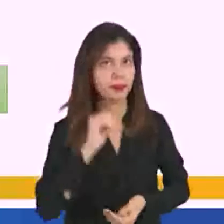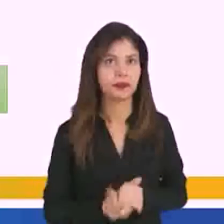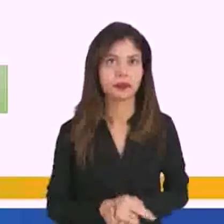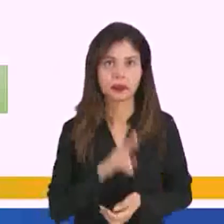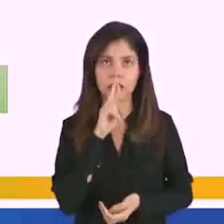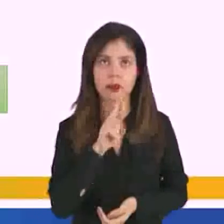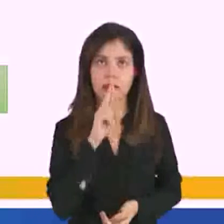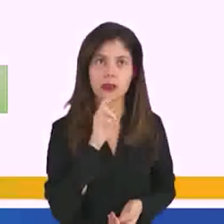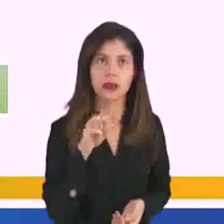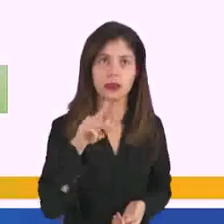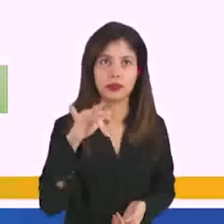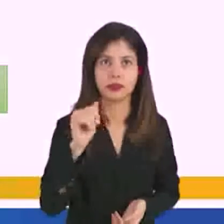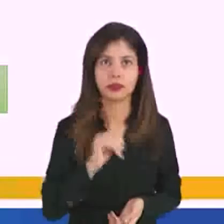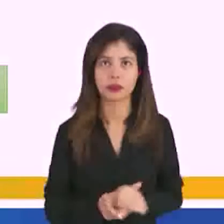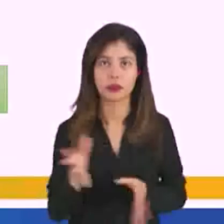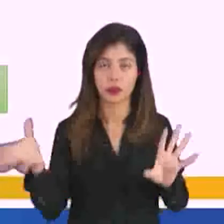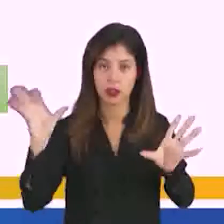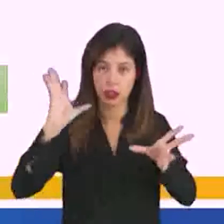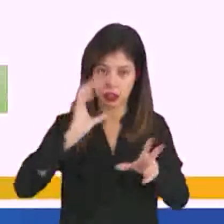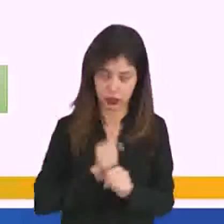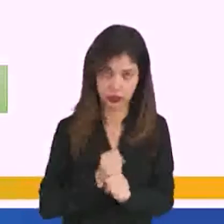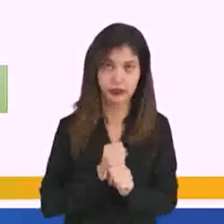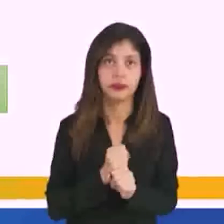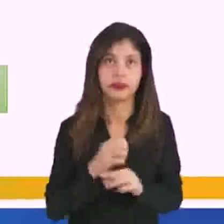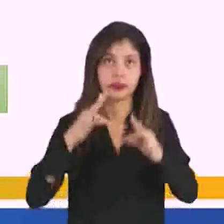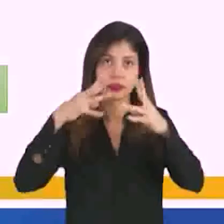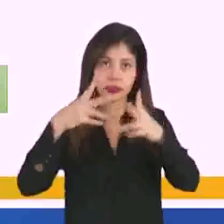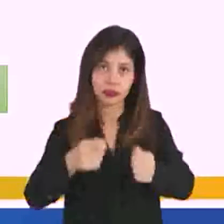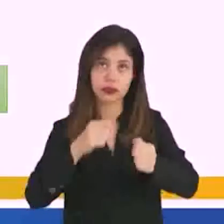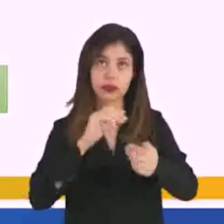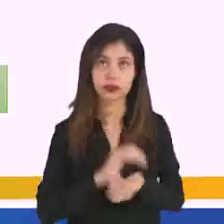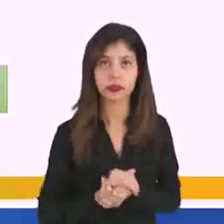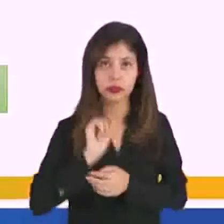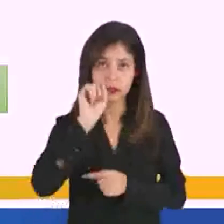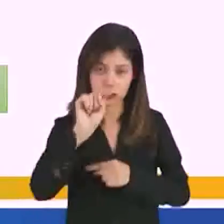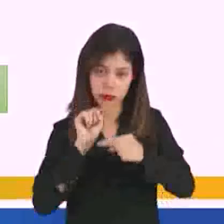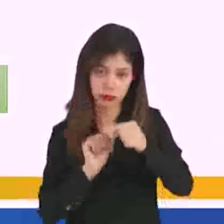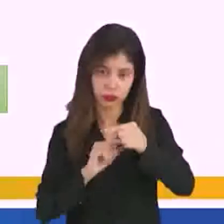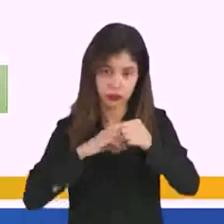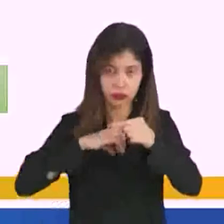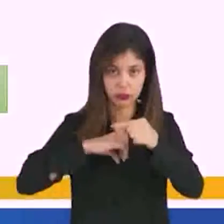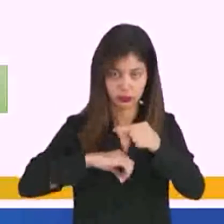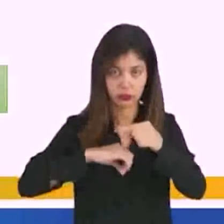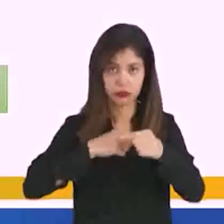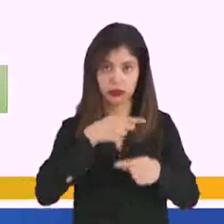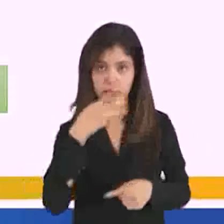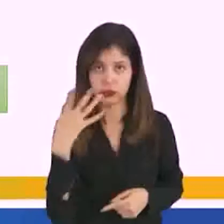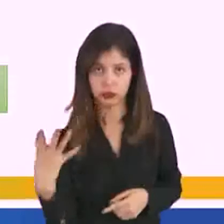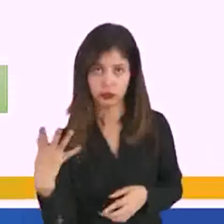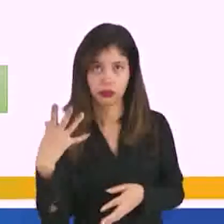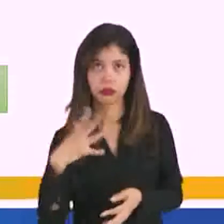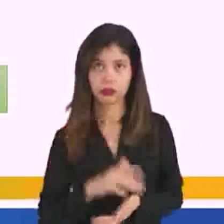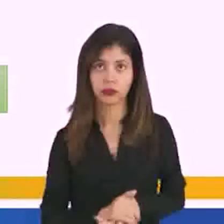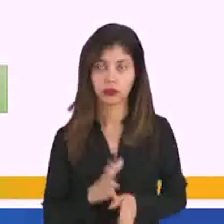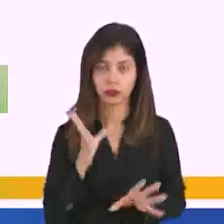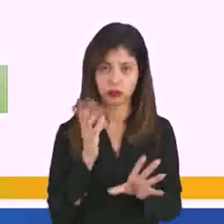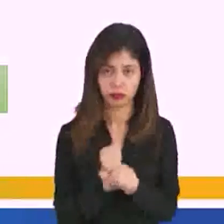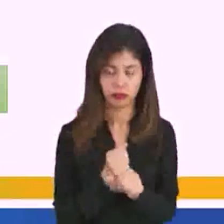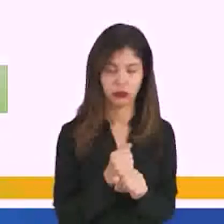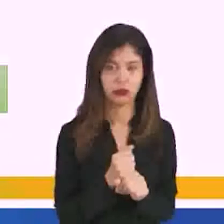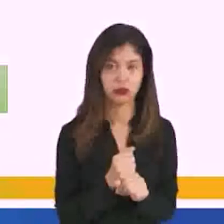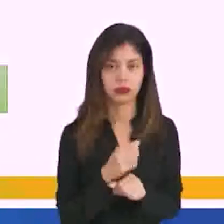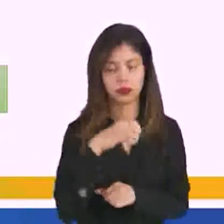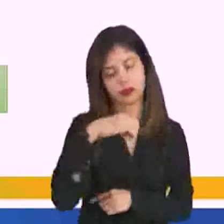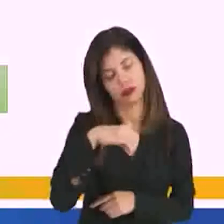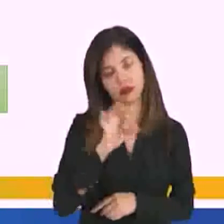para calcular a média, nós devemos somar todos esses valores e depois dividir pela quantidade de valores somados, que